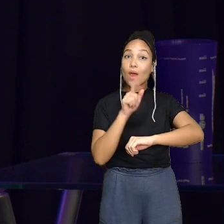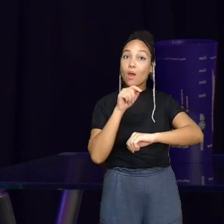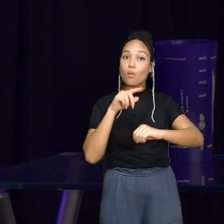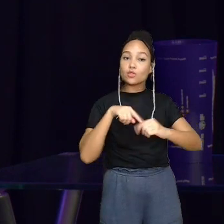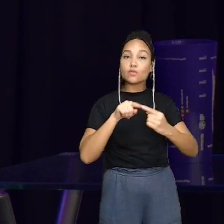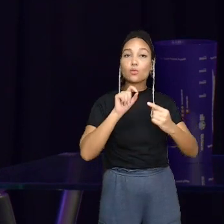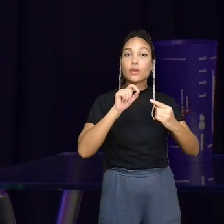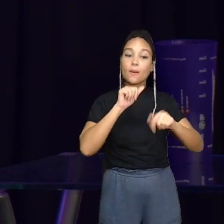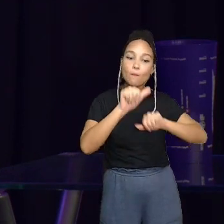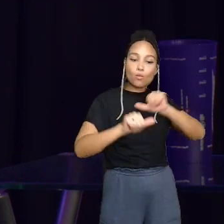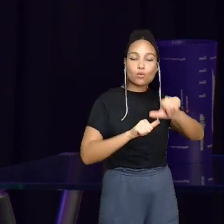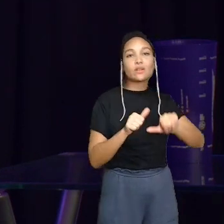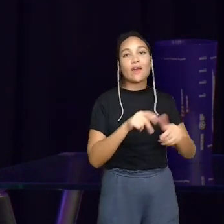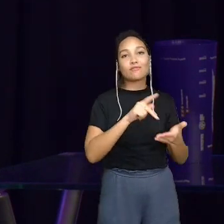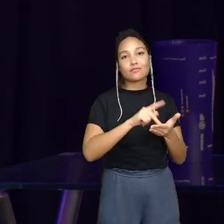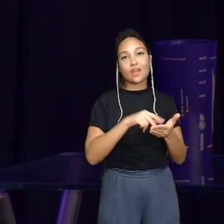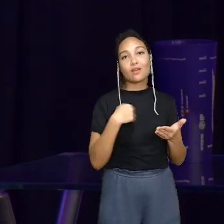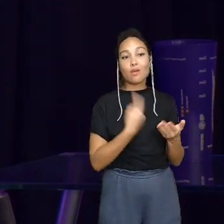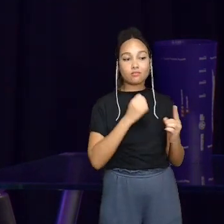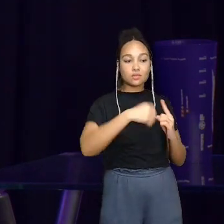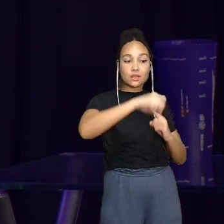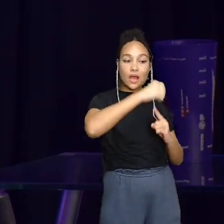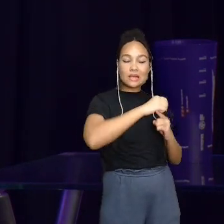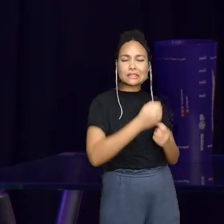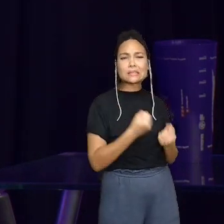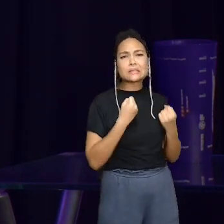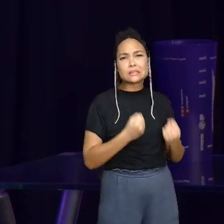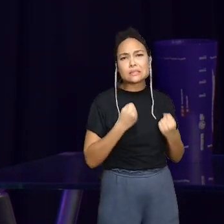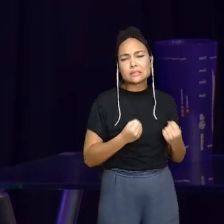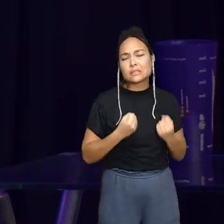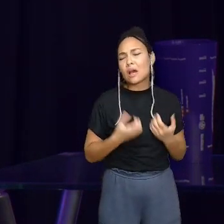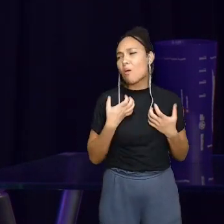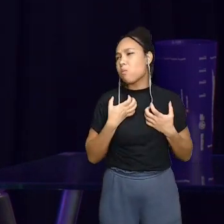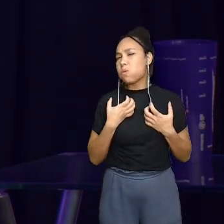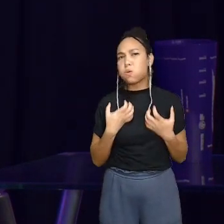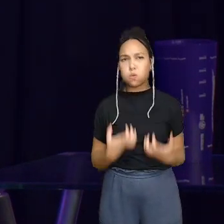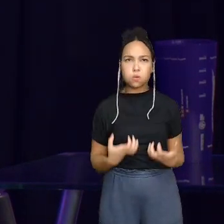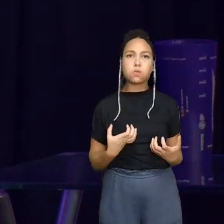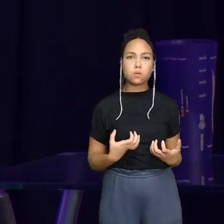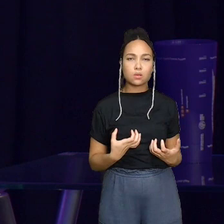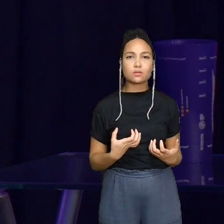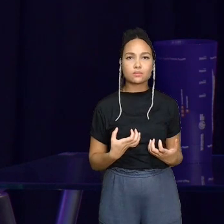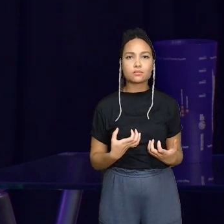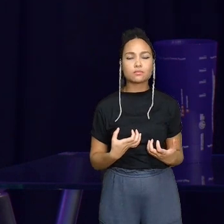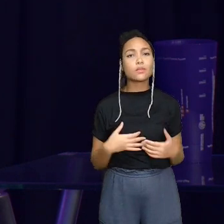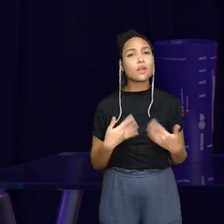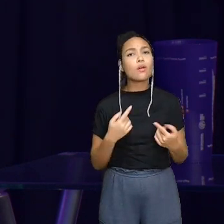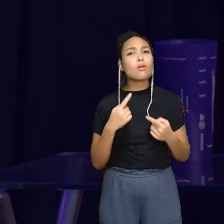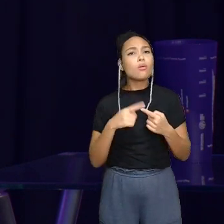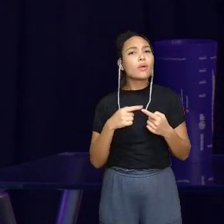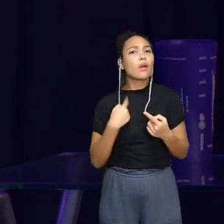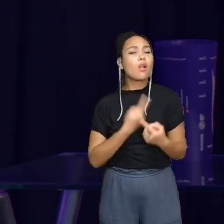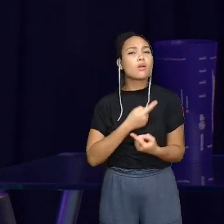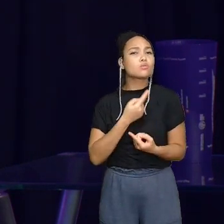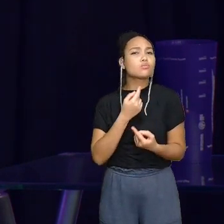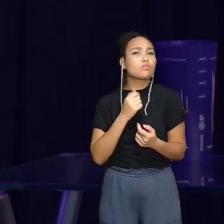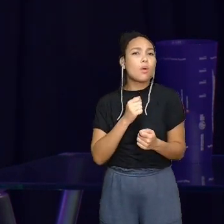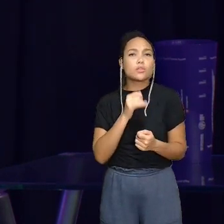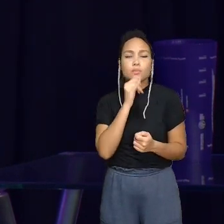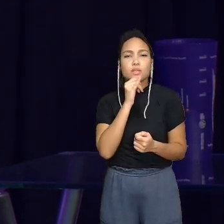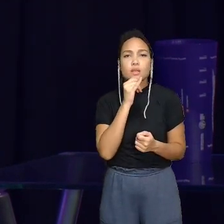vive, que é duro, que é pesado, que é cansativo. Por que não a gente buscar trocas